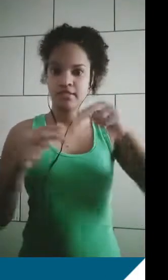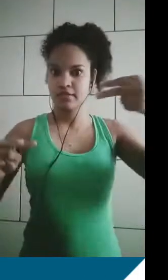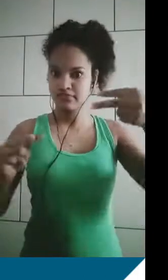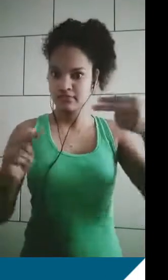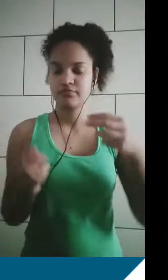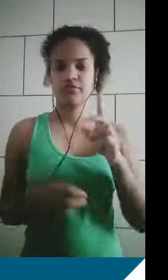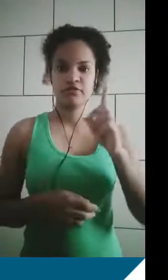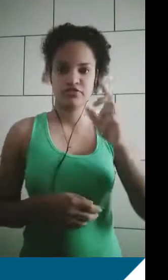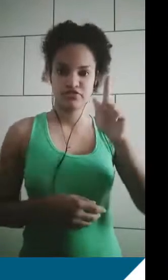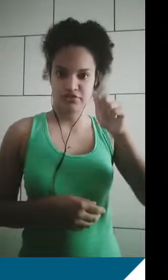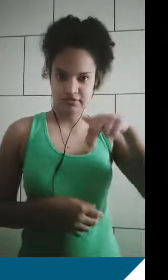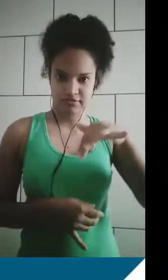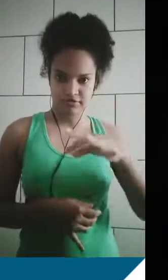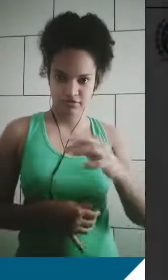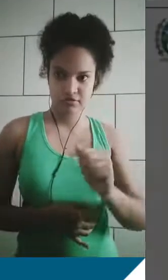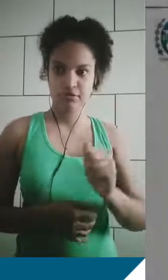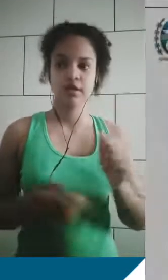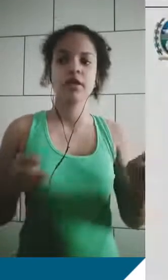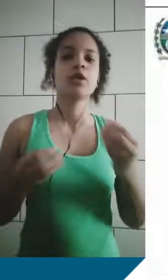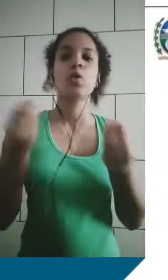o funcionamento do código genético.